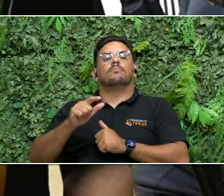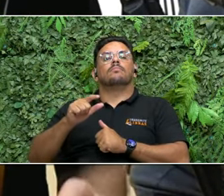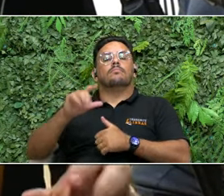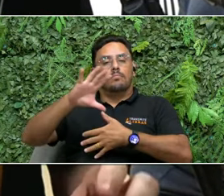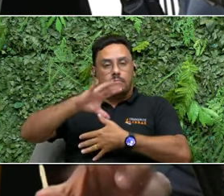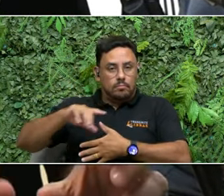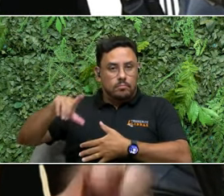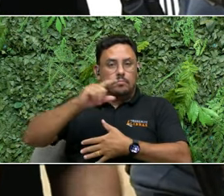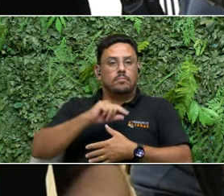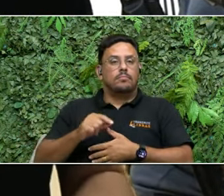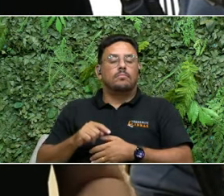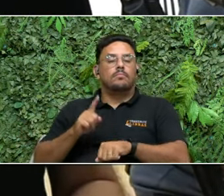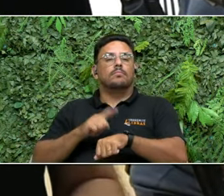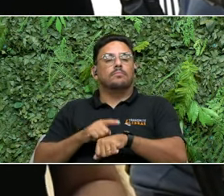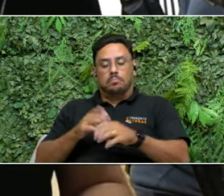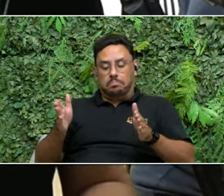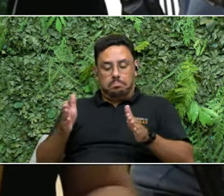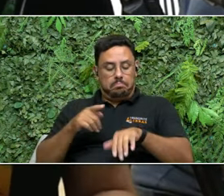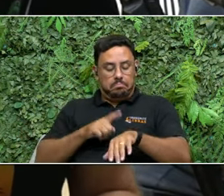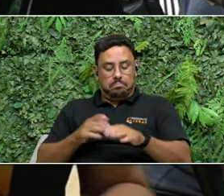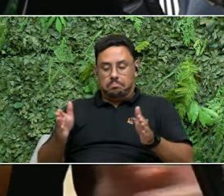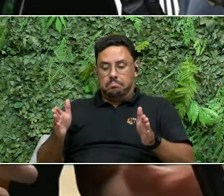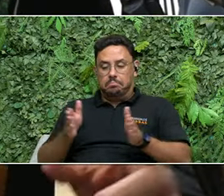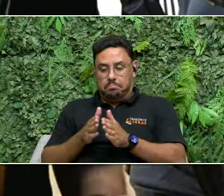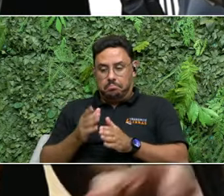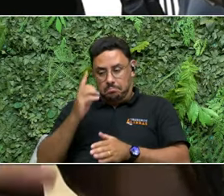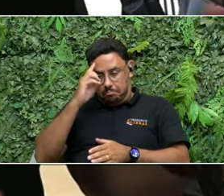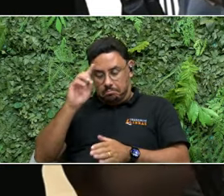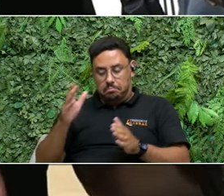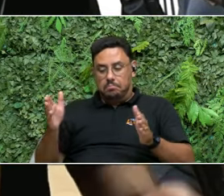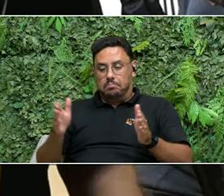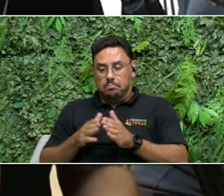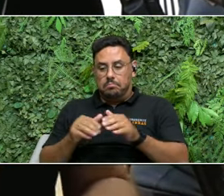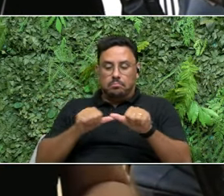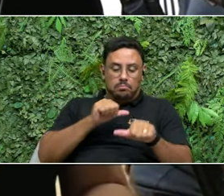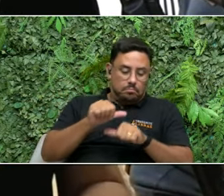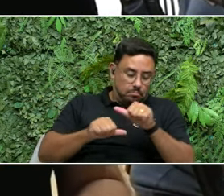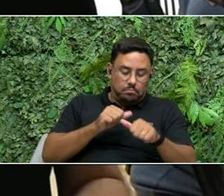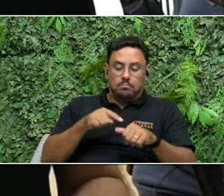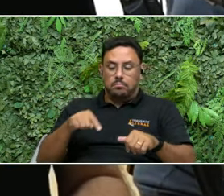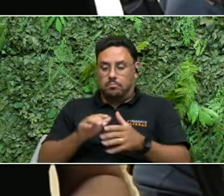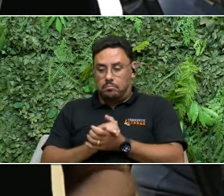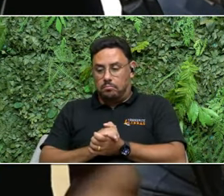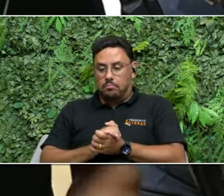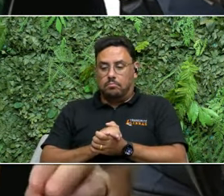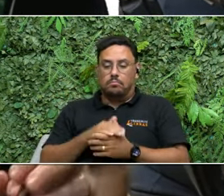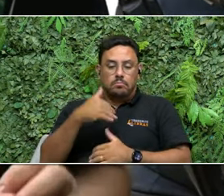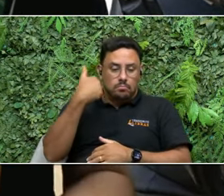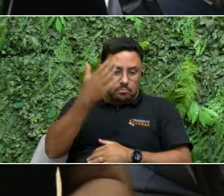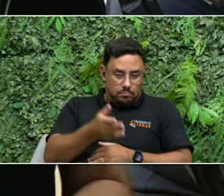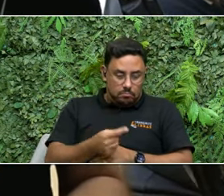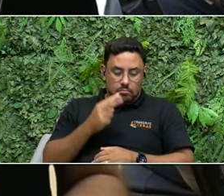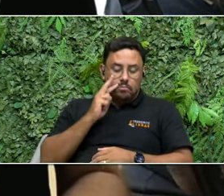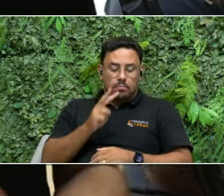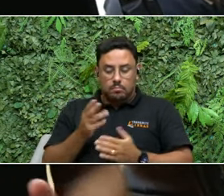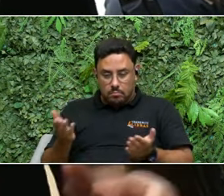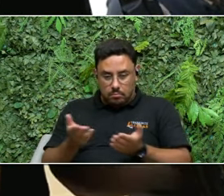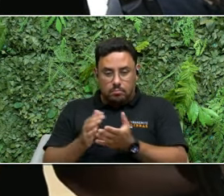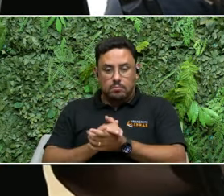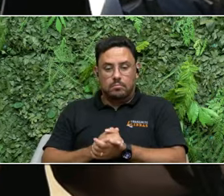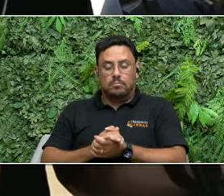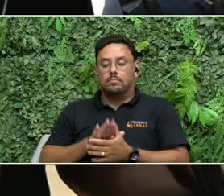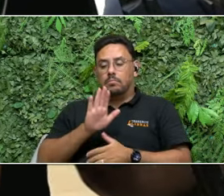não que o tempo é curtíssimo inclusive para né mudar alguma coisa para para esse jogo fora em relação ao que vimos aqui ontem